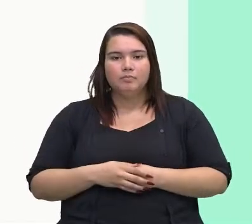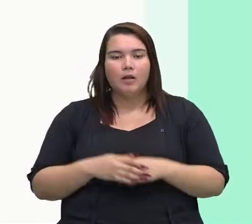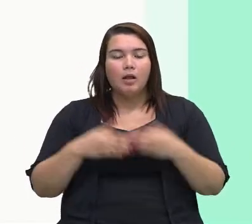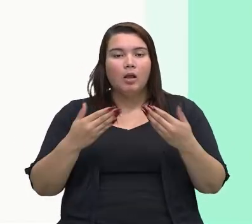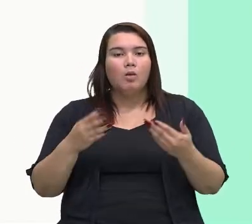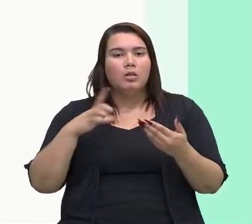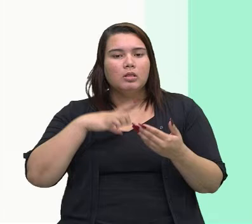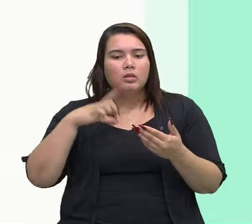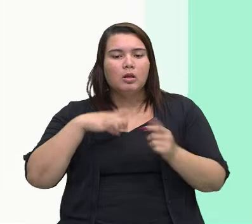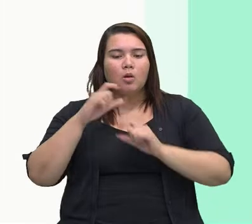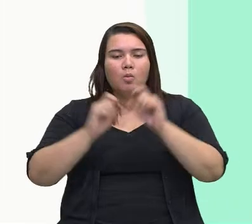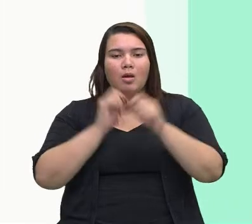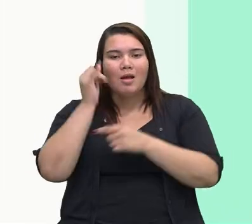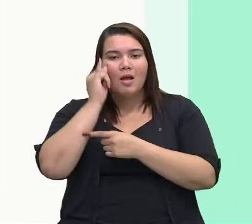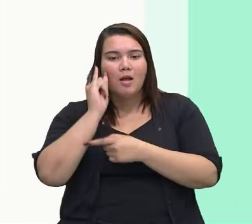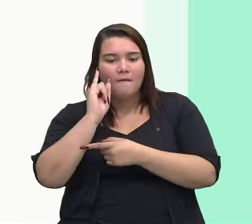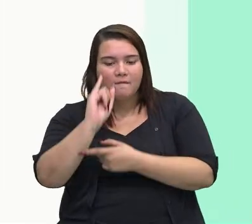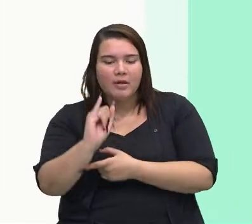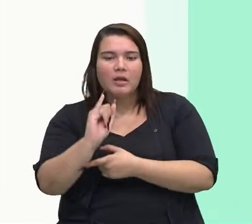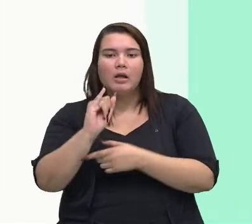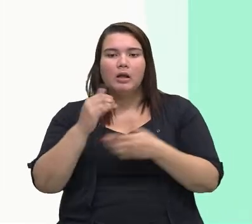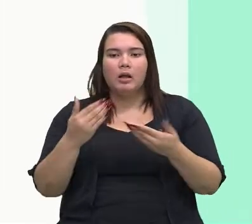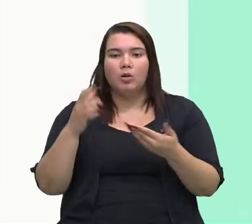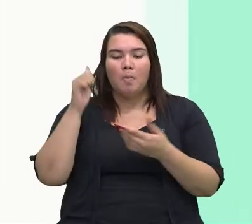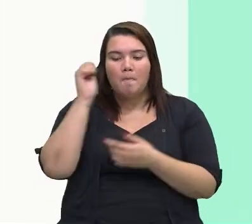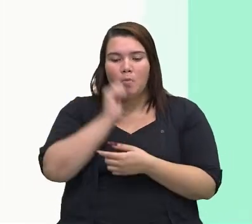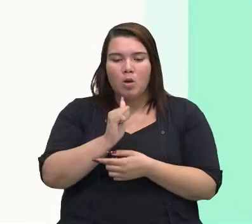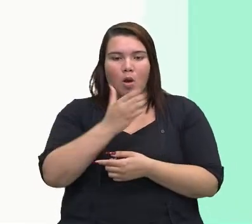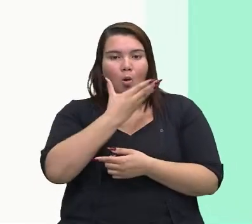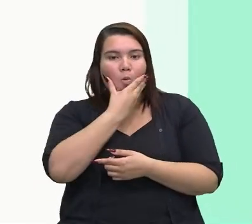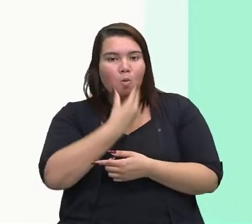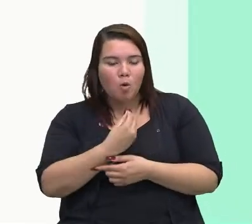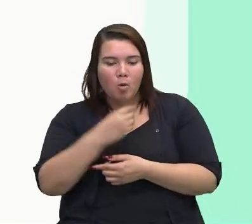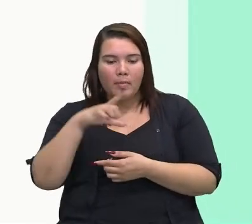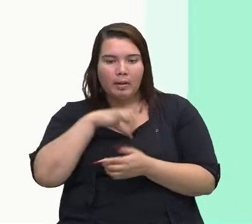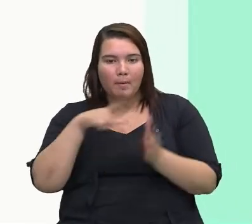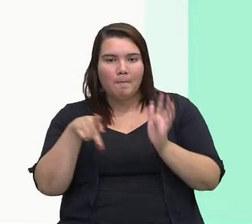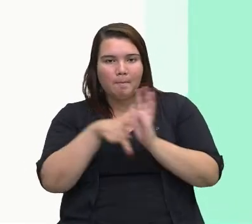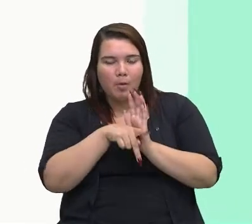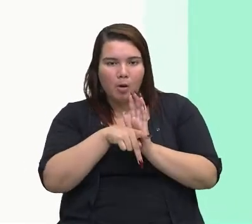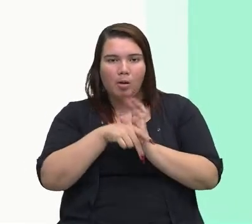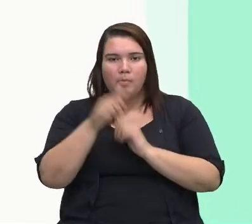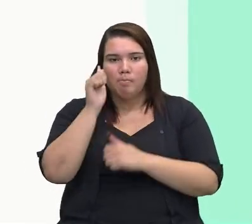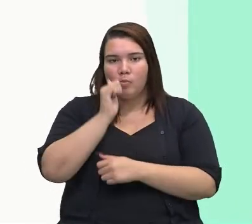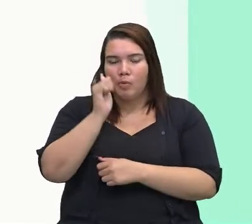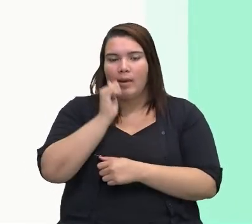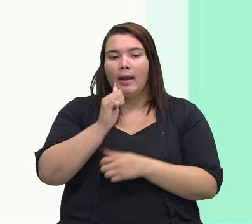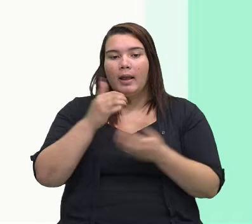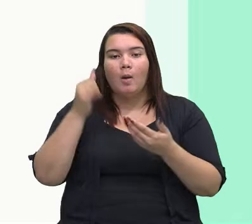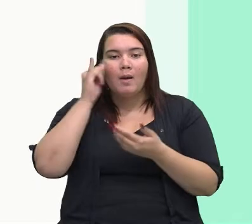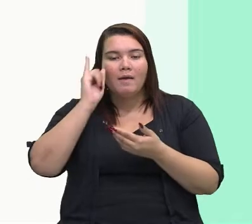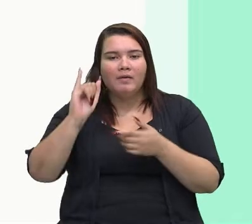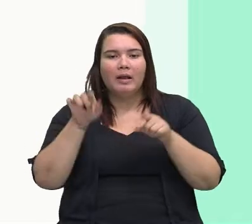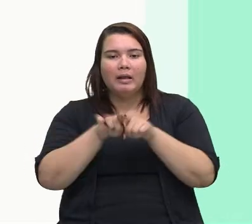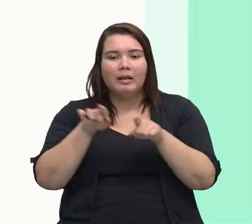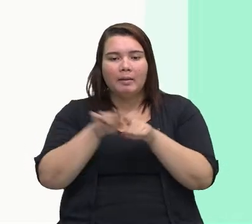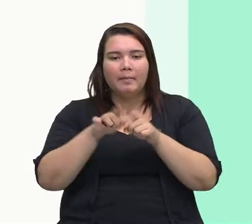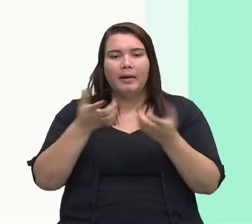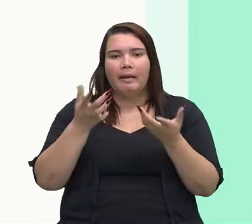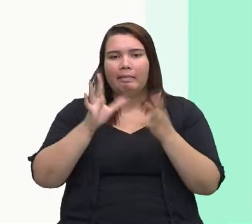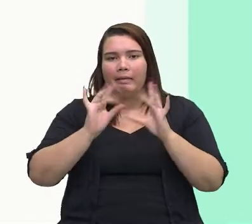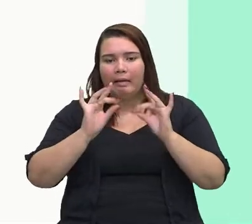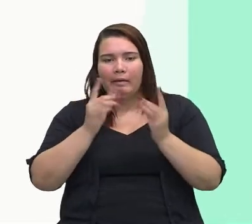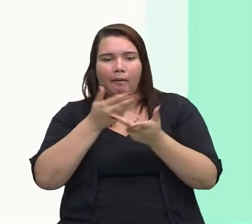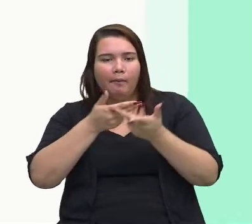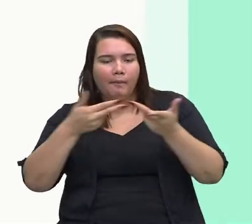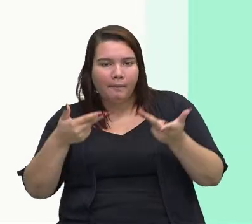vão justamente impedir esse contato ali do órgão sexual masculino com o feminino e evita o contato das secreções, impedindo com